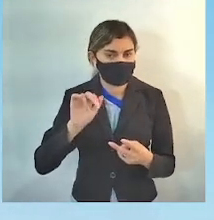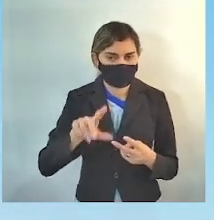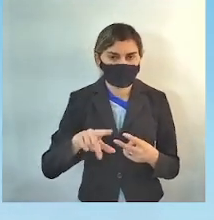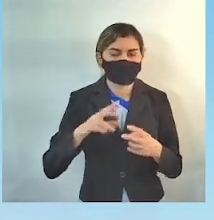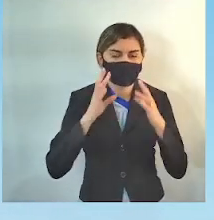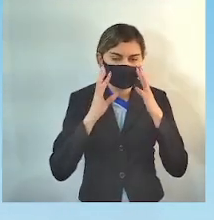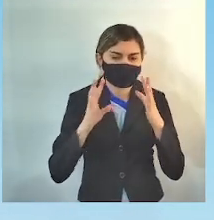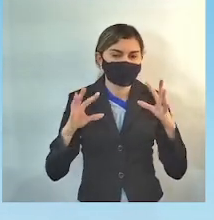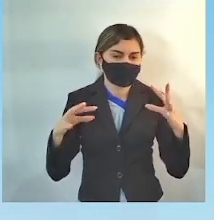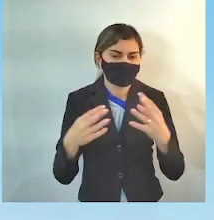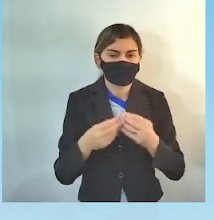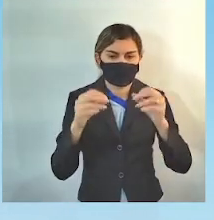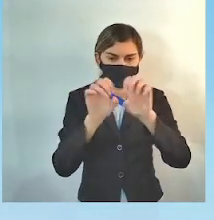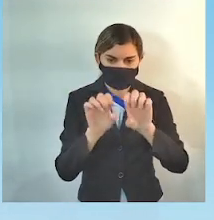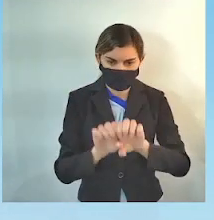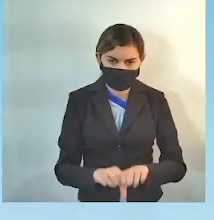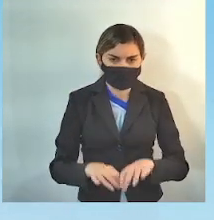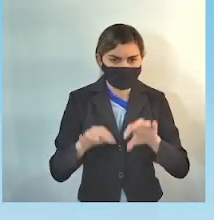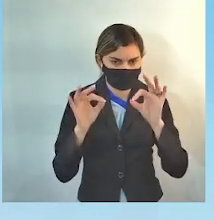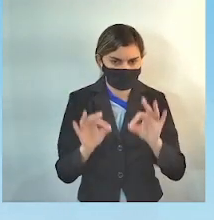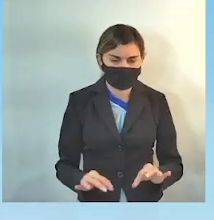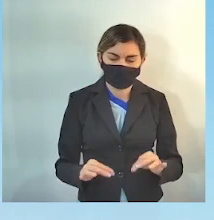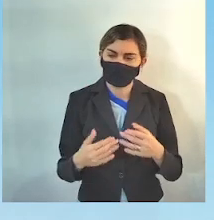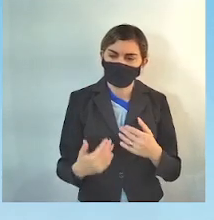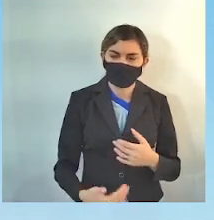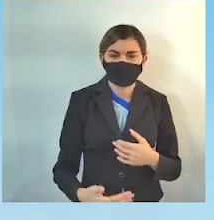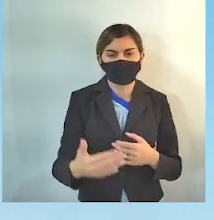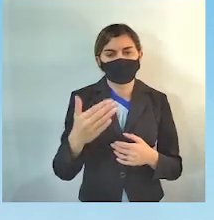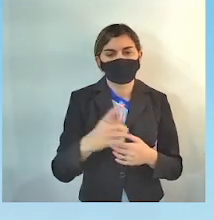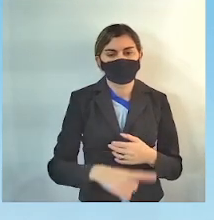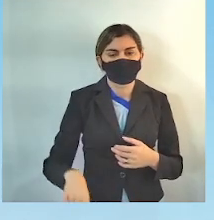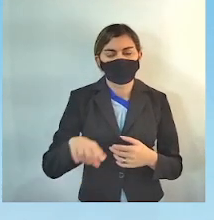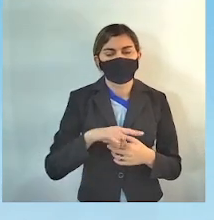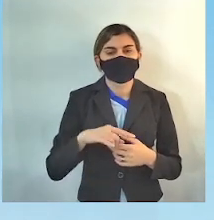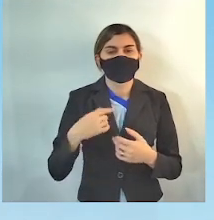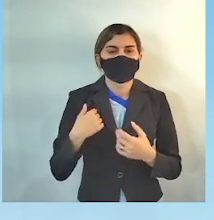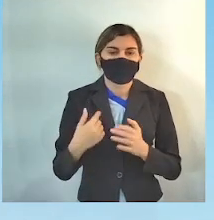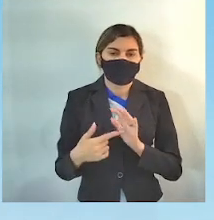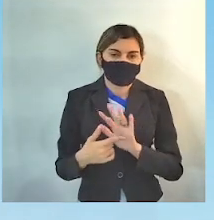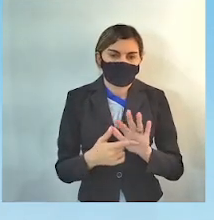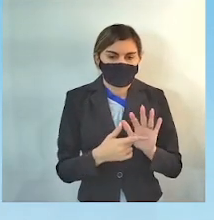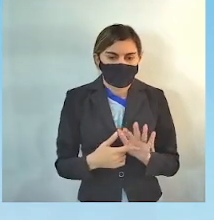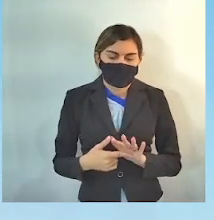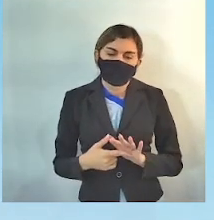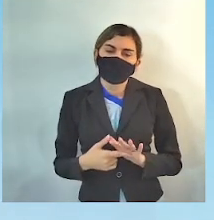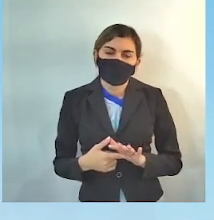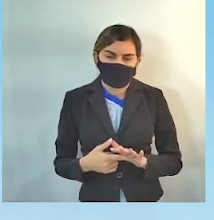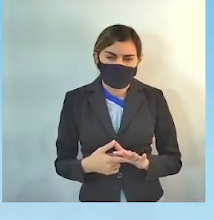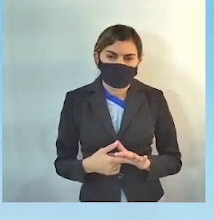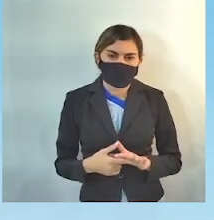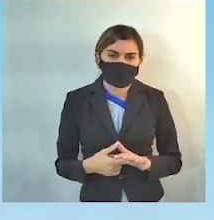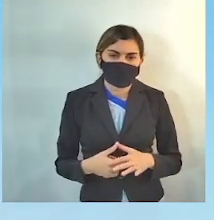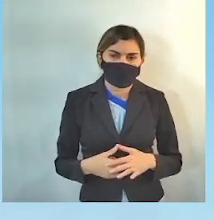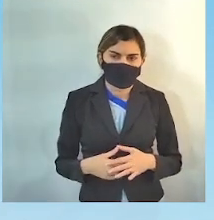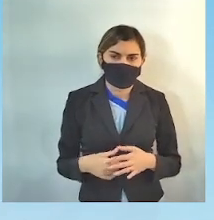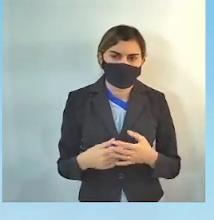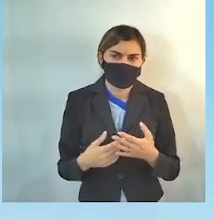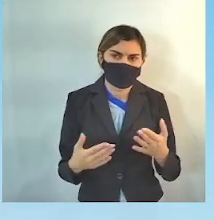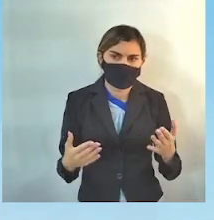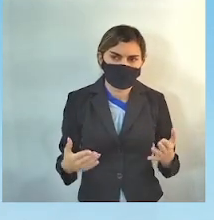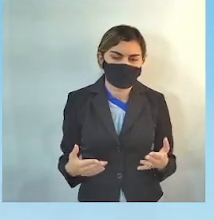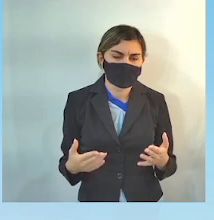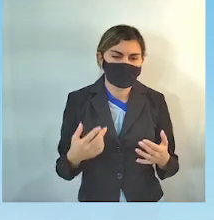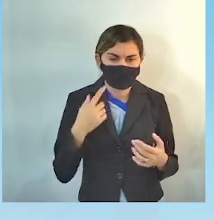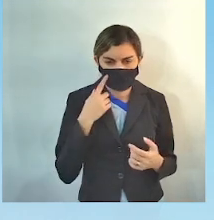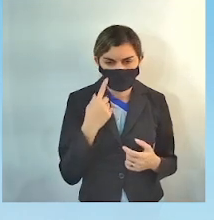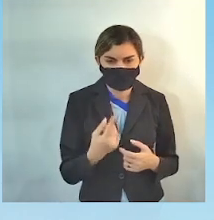a estrutura, certo? E nos demonstrative adjectives e close, the same